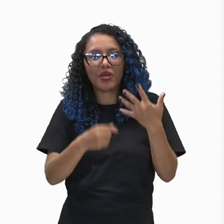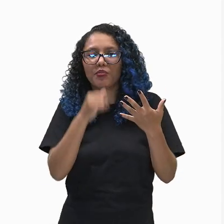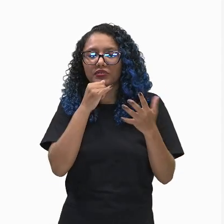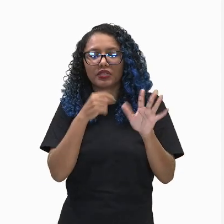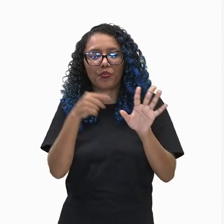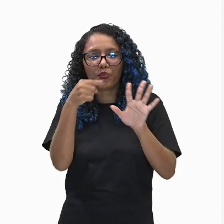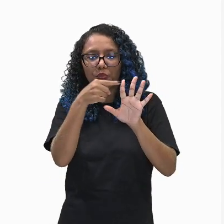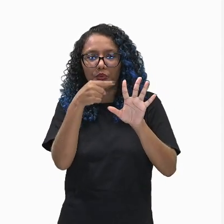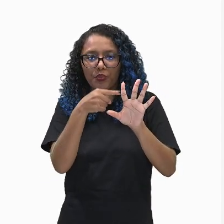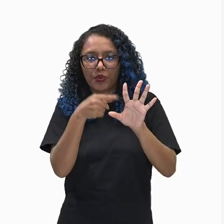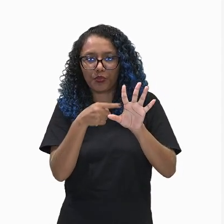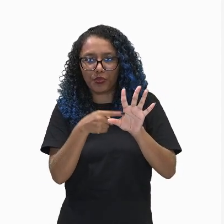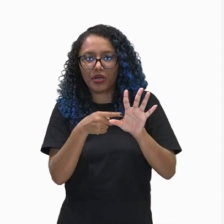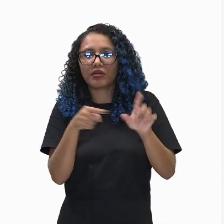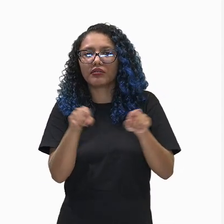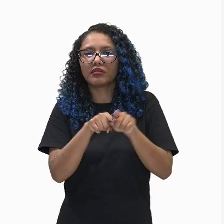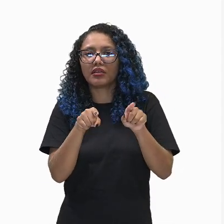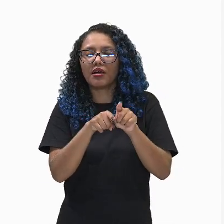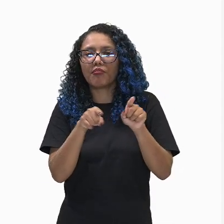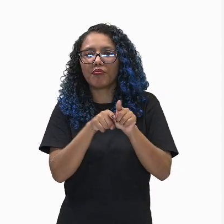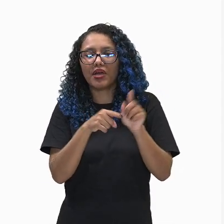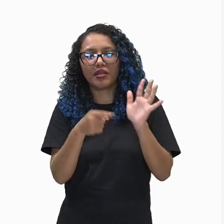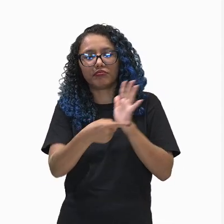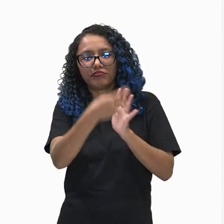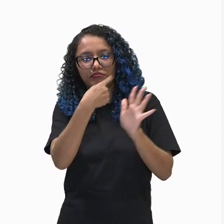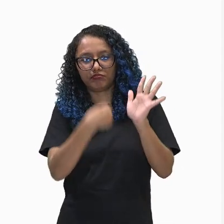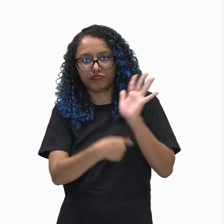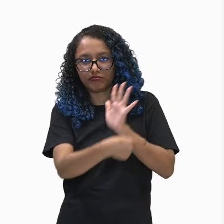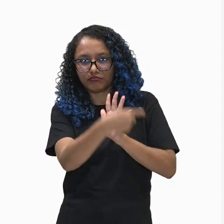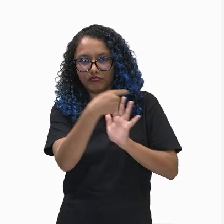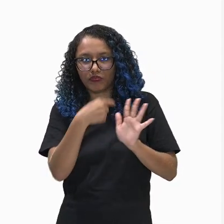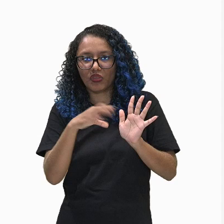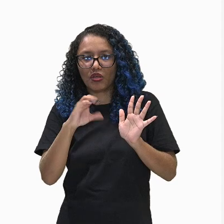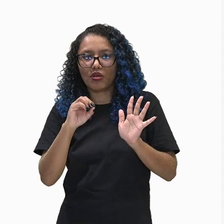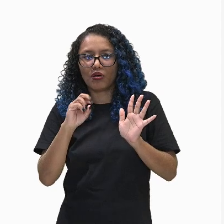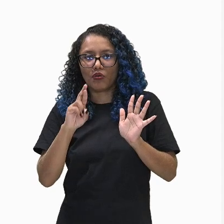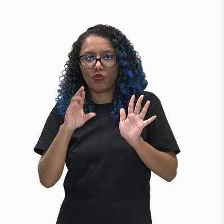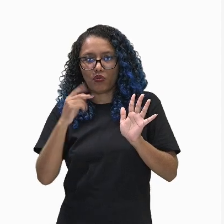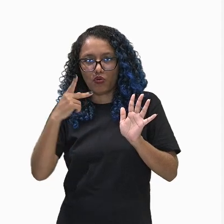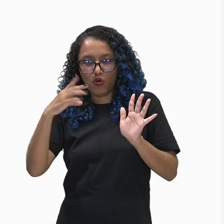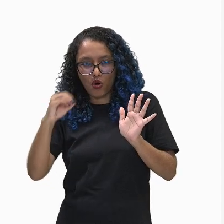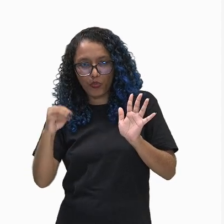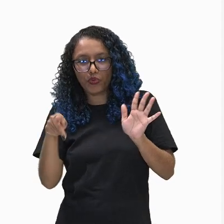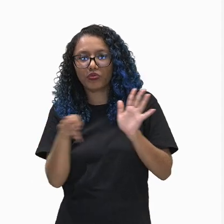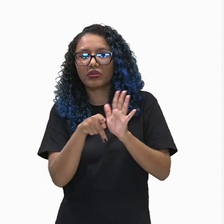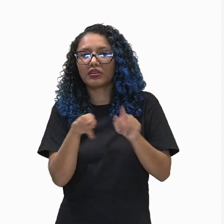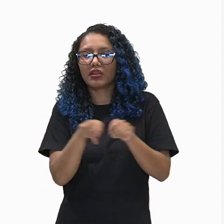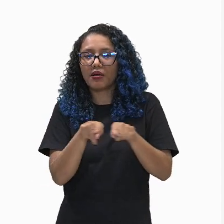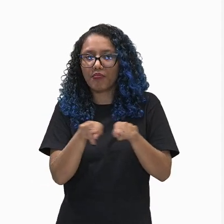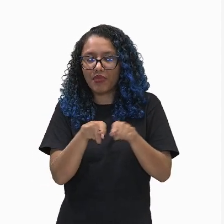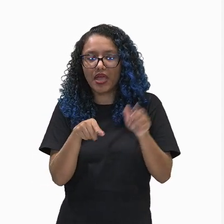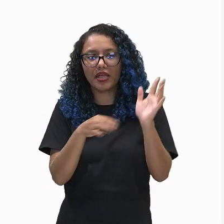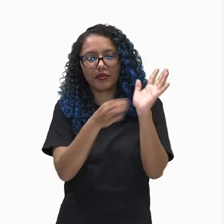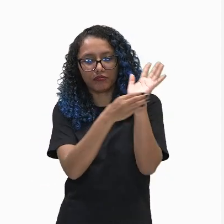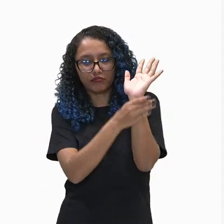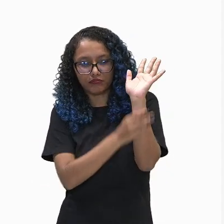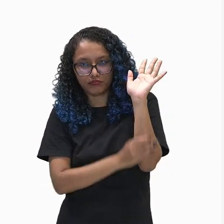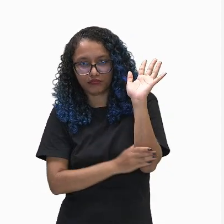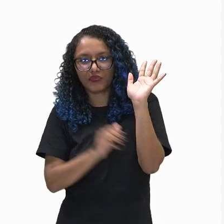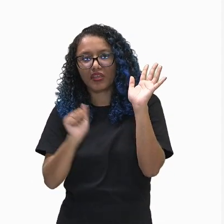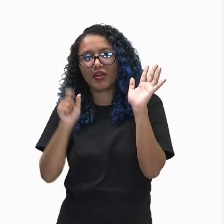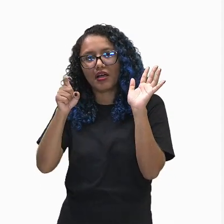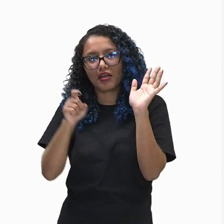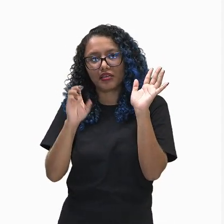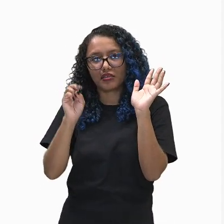corpo celular e o axônio, tá? Então, essas são as partes de um neurônio. E